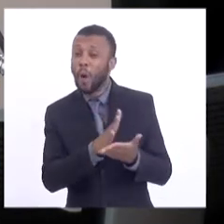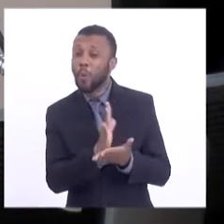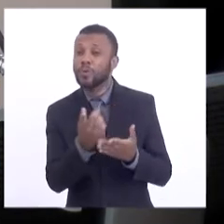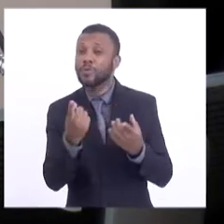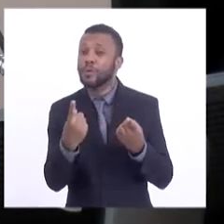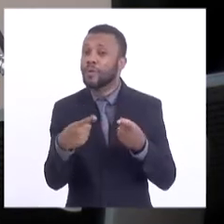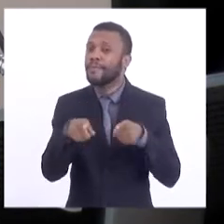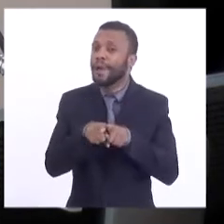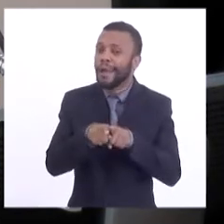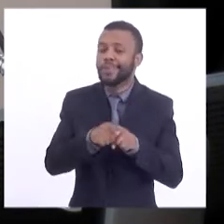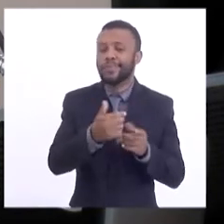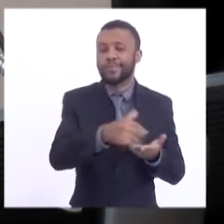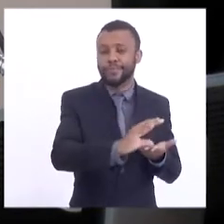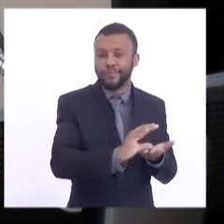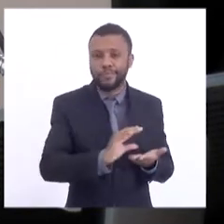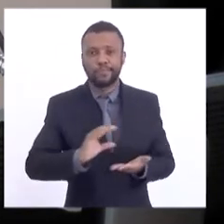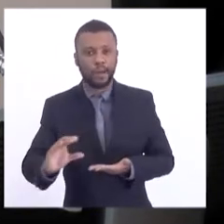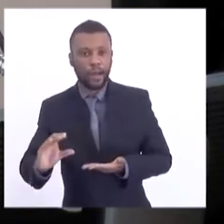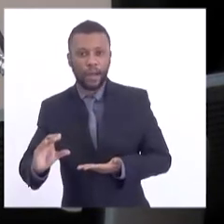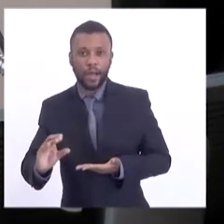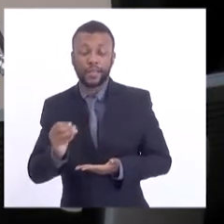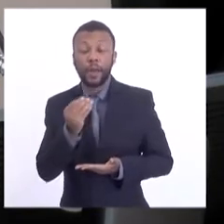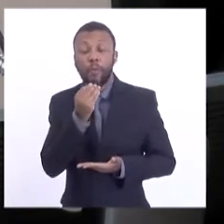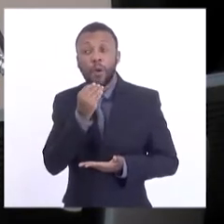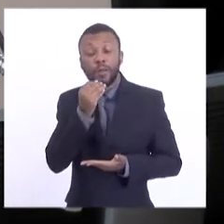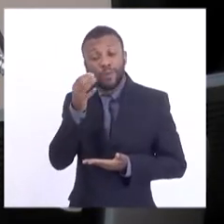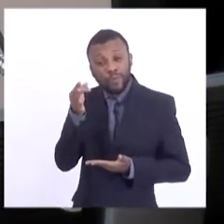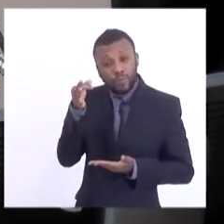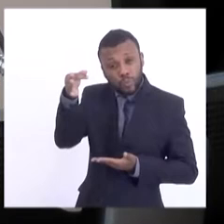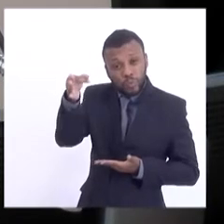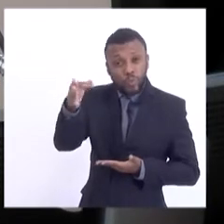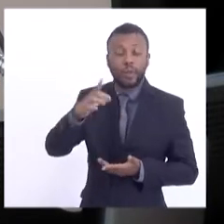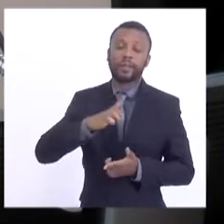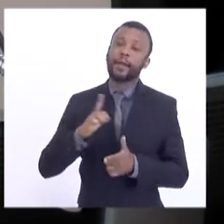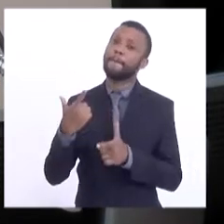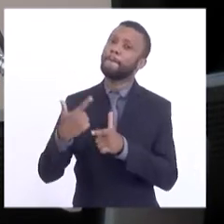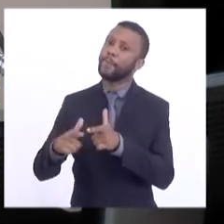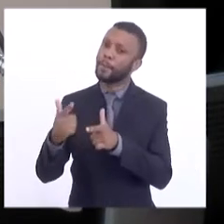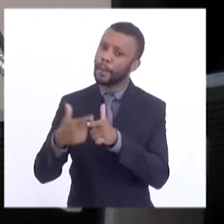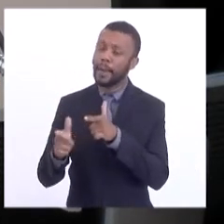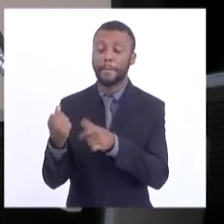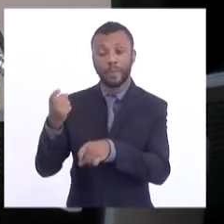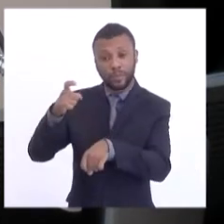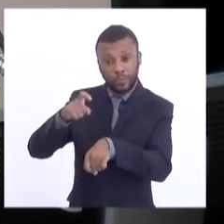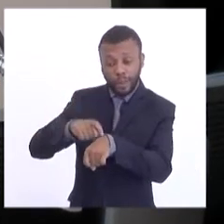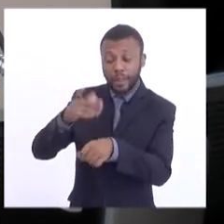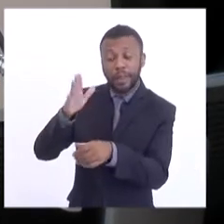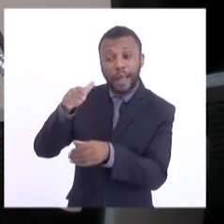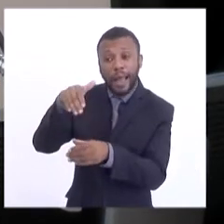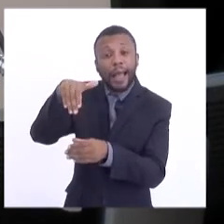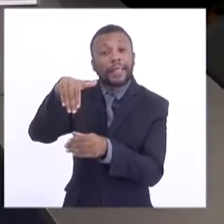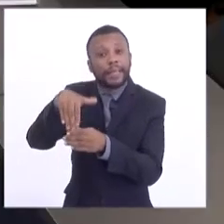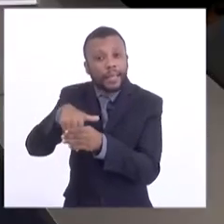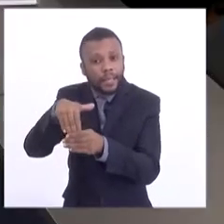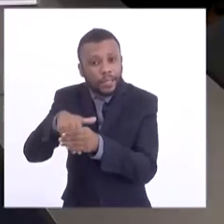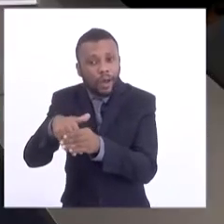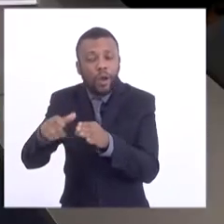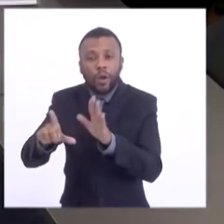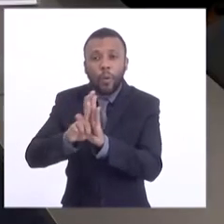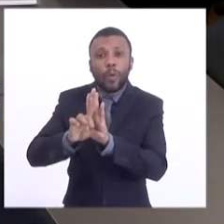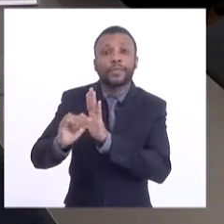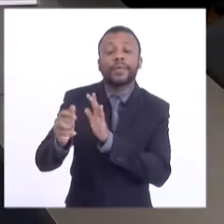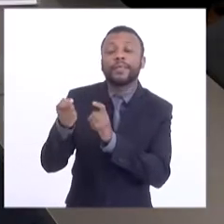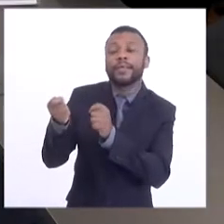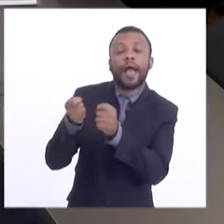Repasses poderão ter problemas eleitoral com a legislação eleitoral se forem feitos